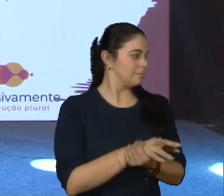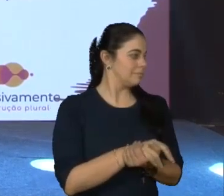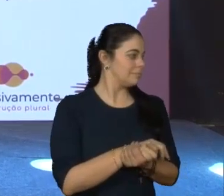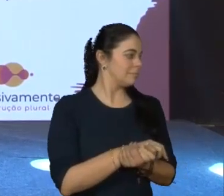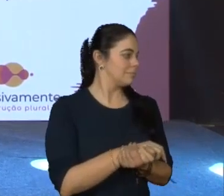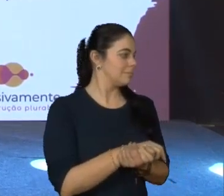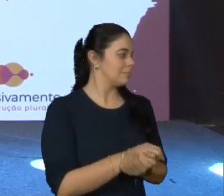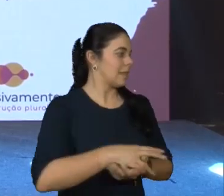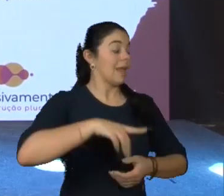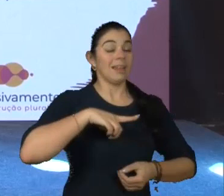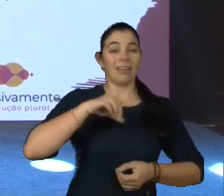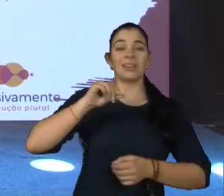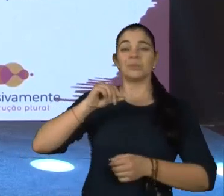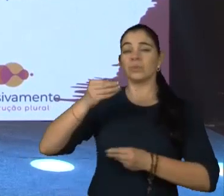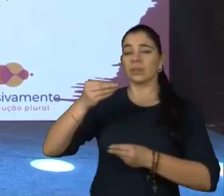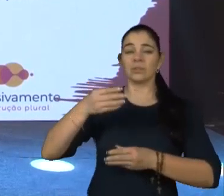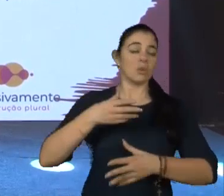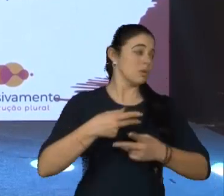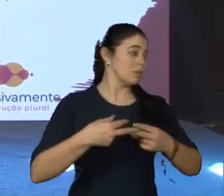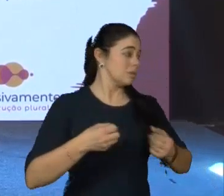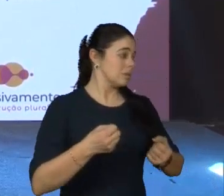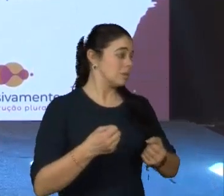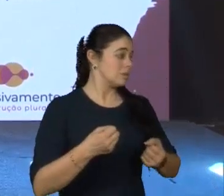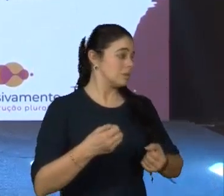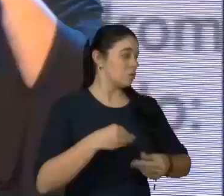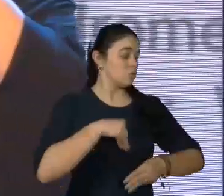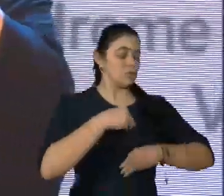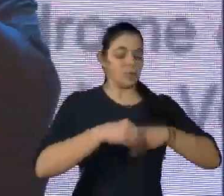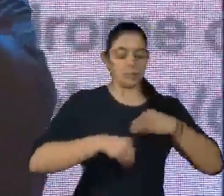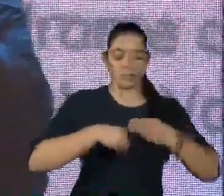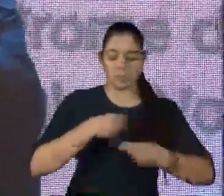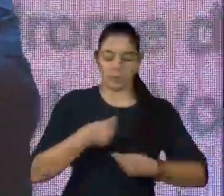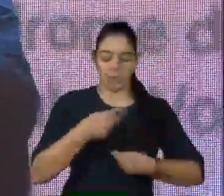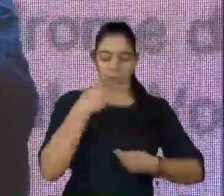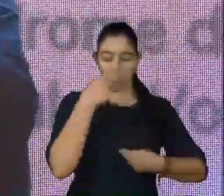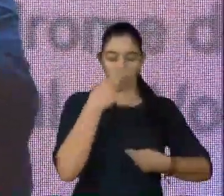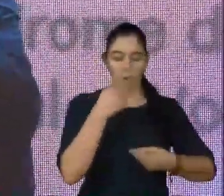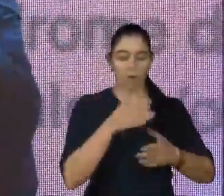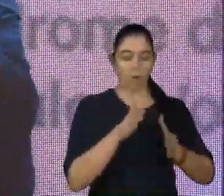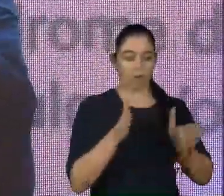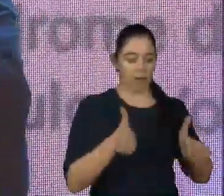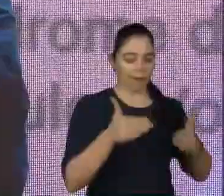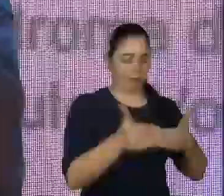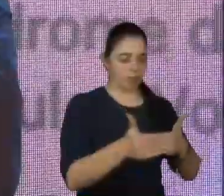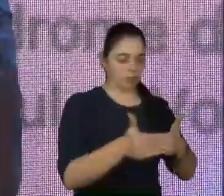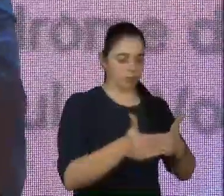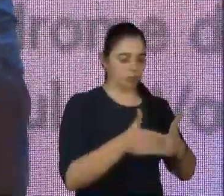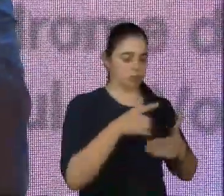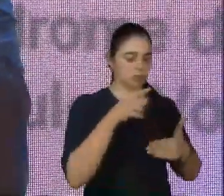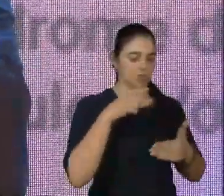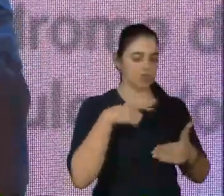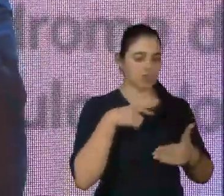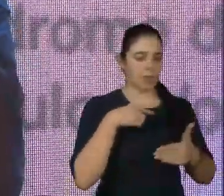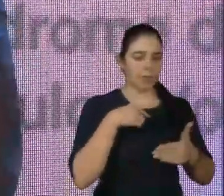Às vezes, a gente sente... Vamos lá. Faz de conta que você tem uma caixa de lápis de cor. Okay? Pensa numa caixinha de